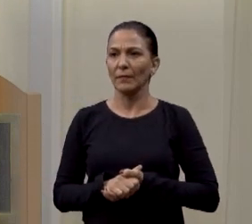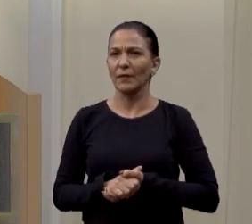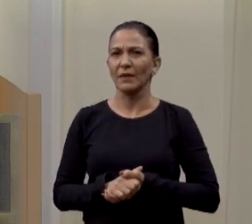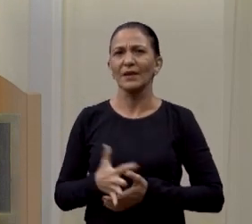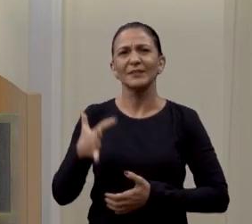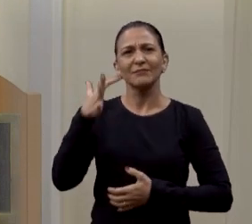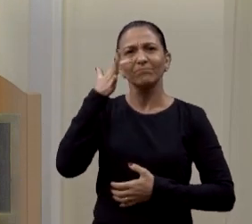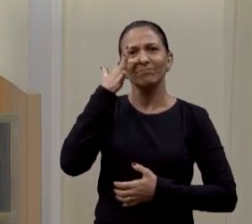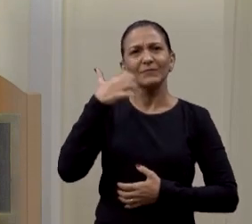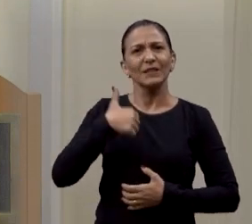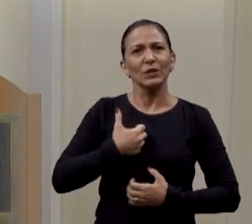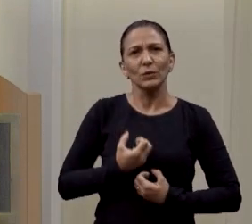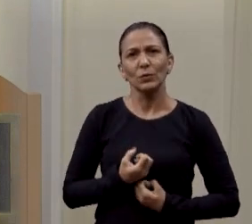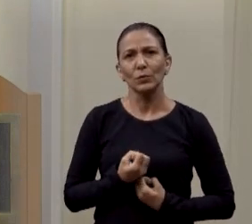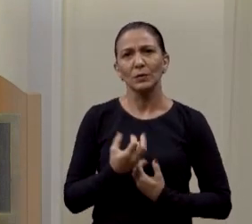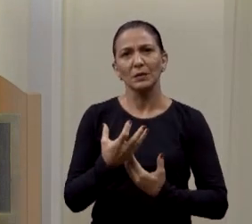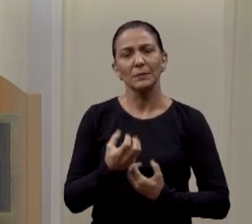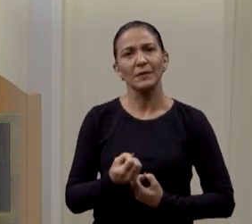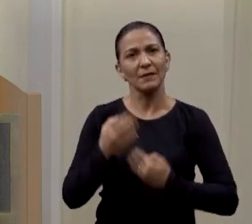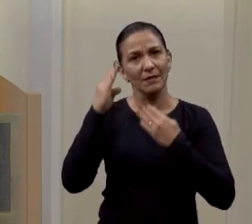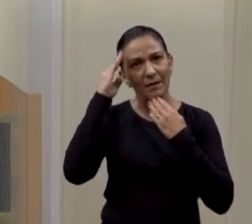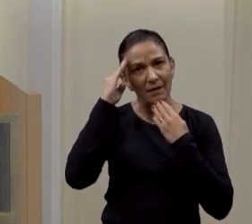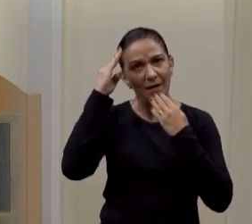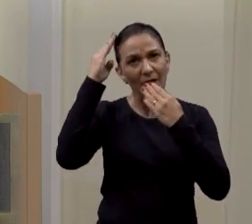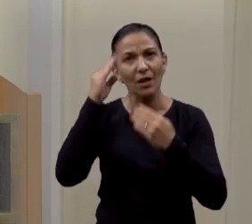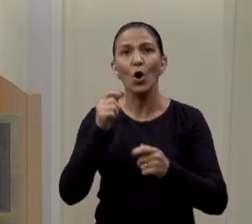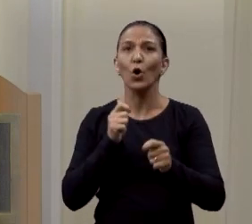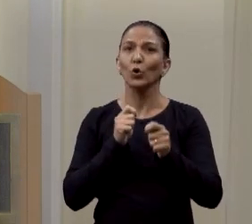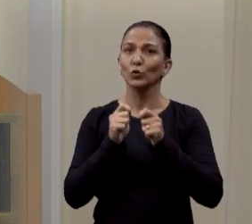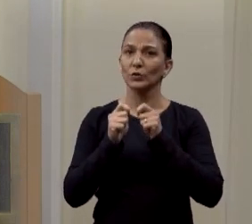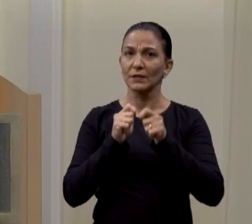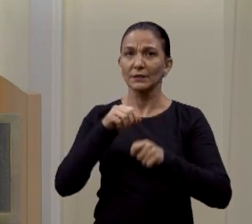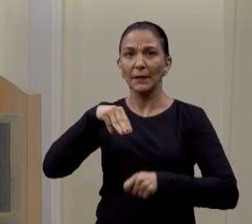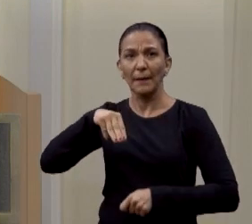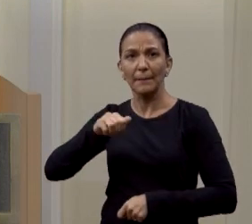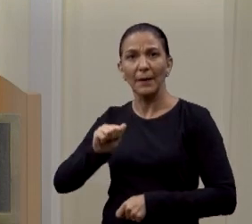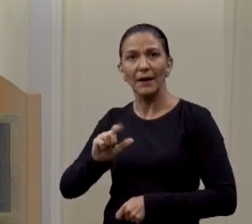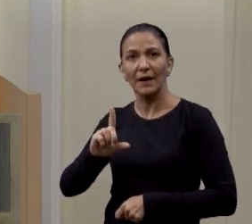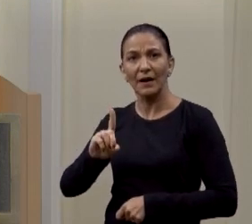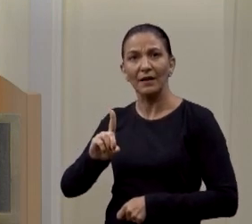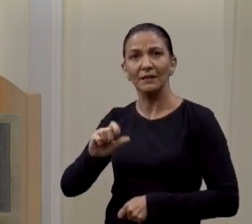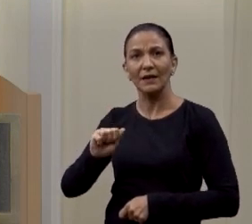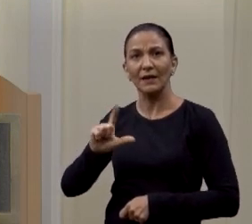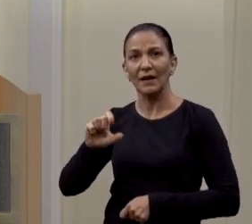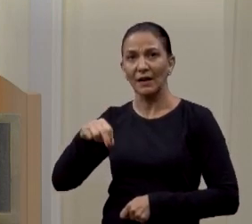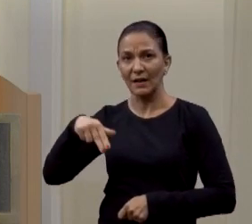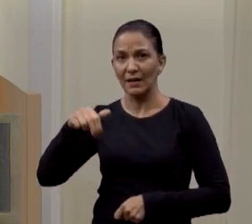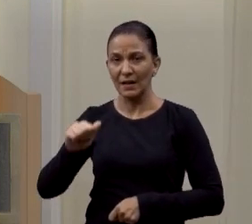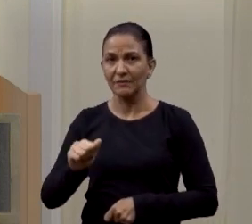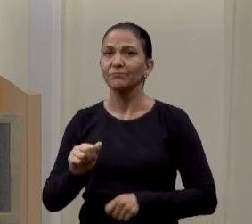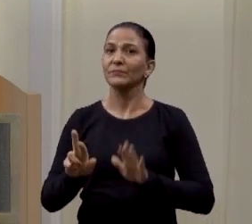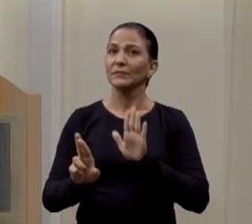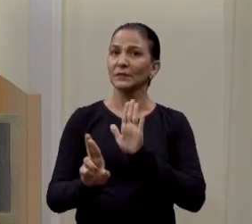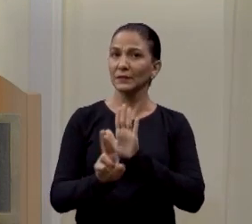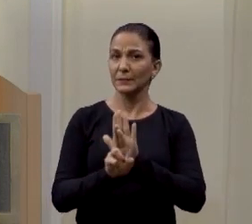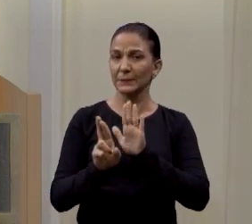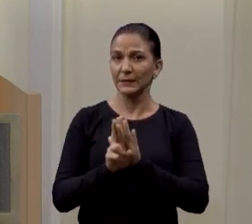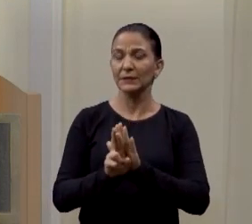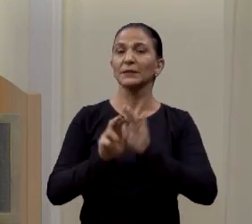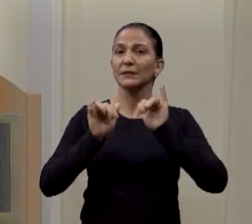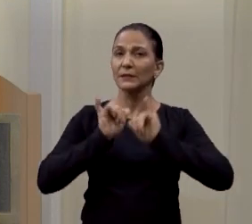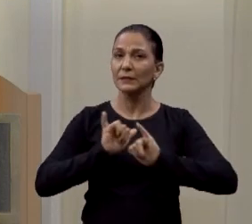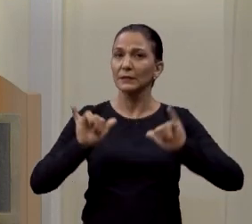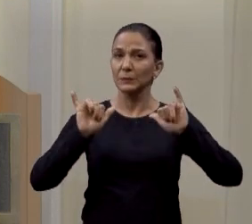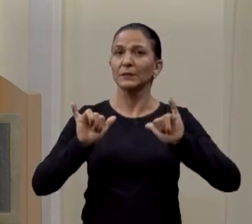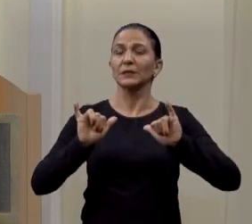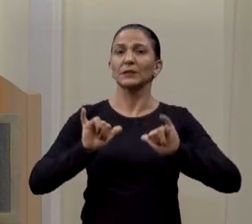qual passei, quero expressar toda a minha gratidão ao jornalista Madalena, que, como representante da imprensa, cumpriu com coragem o